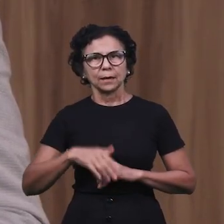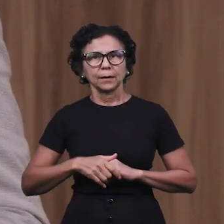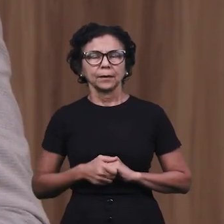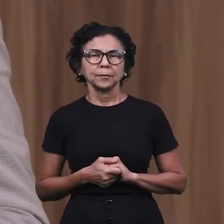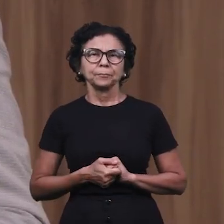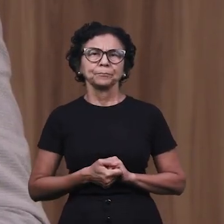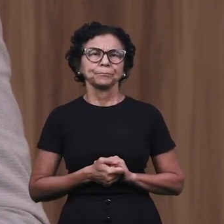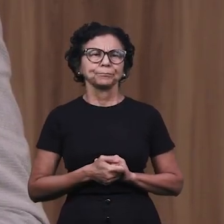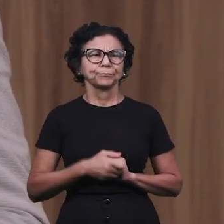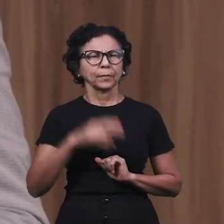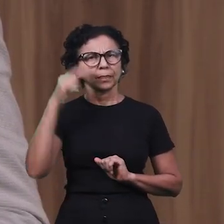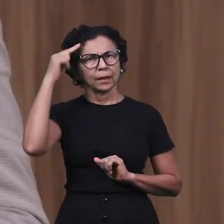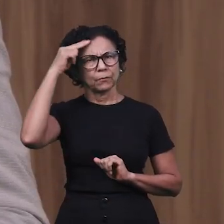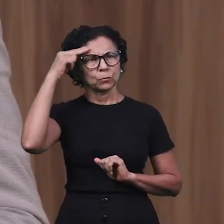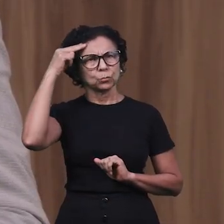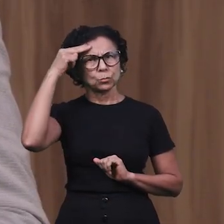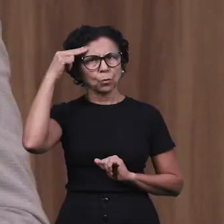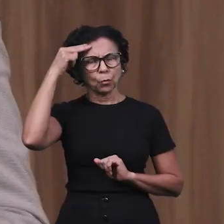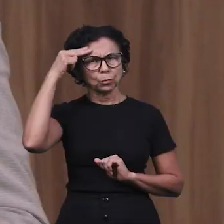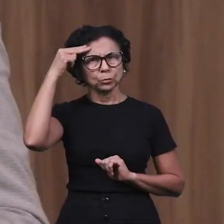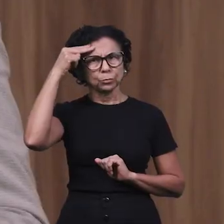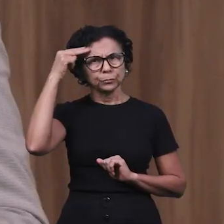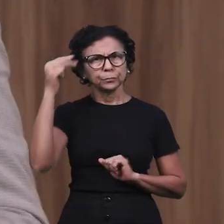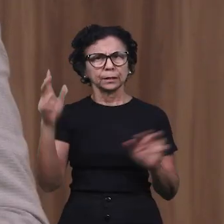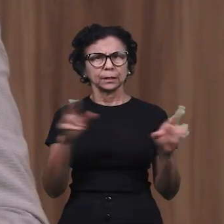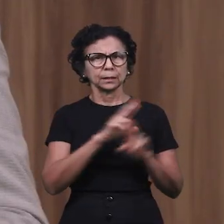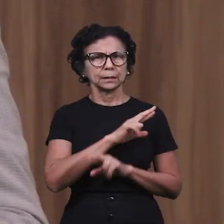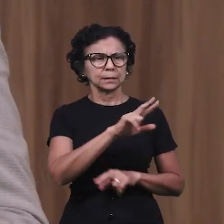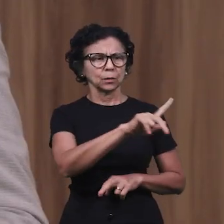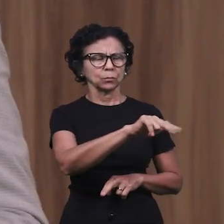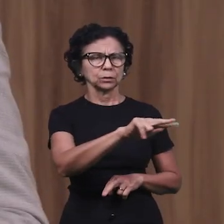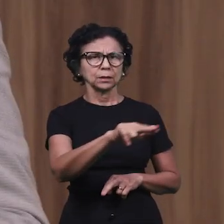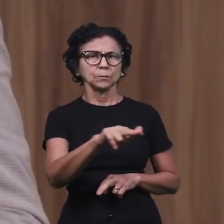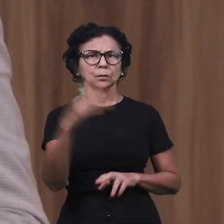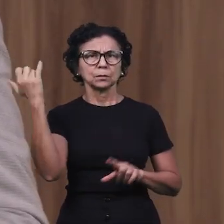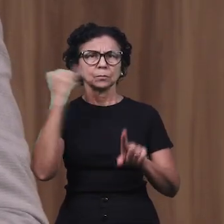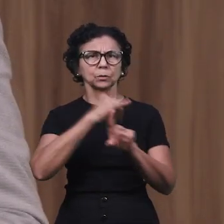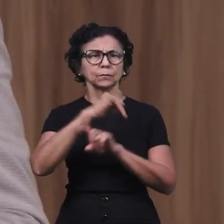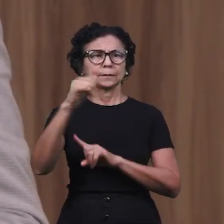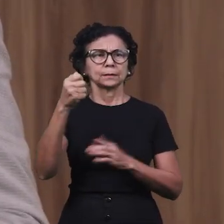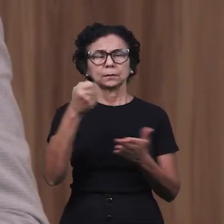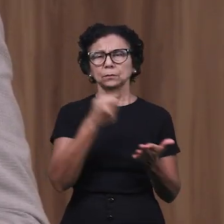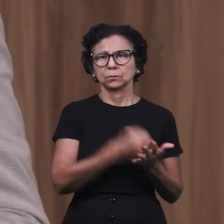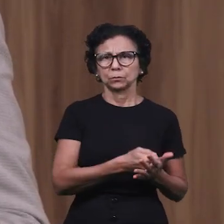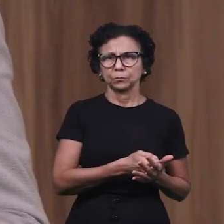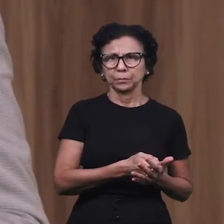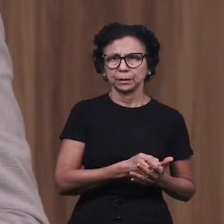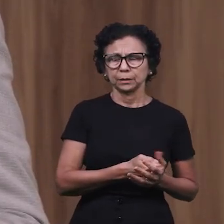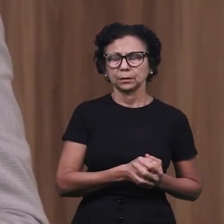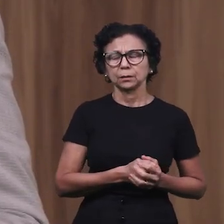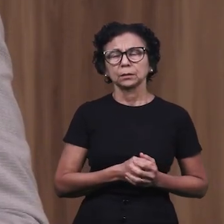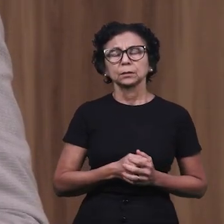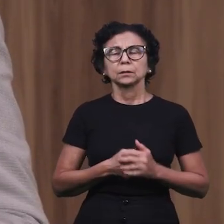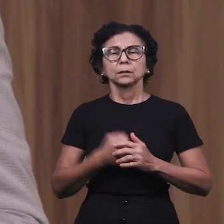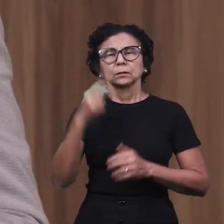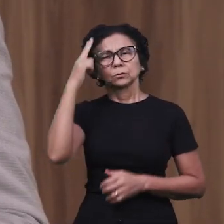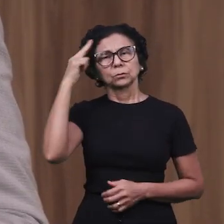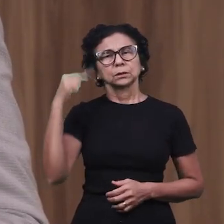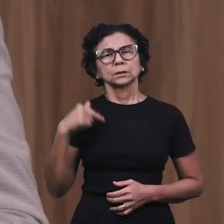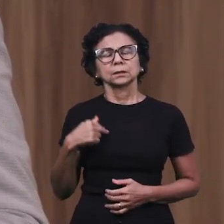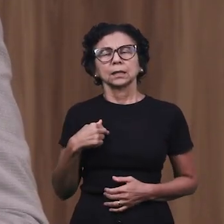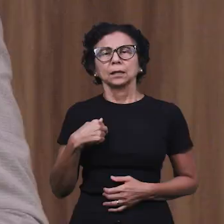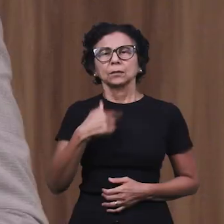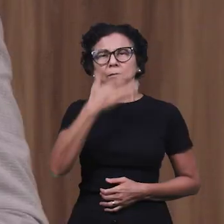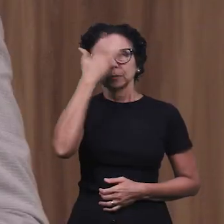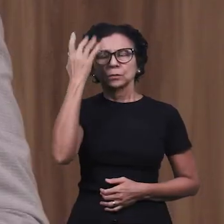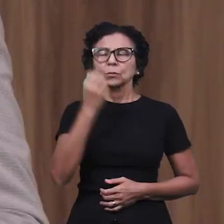José, o cumprimento de todas as profecias que se deram, nós vamos ver a figura de um